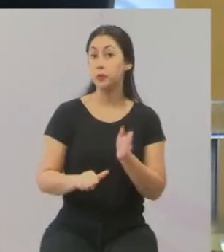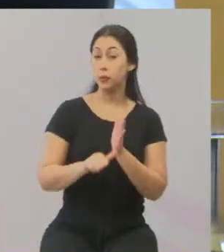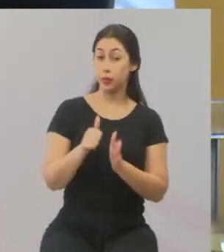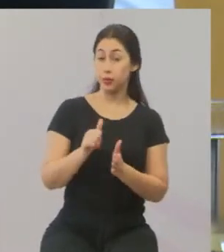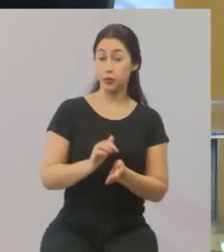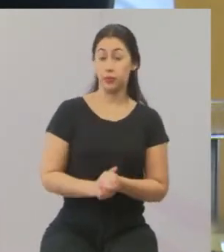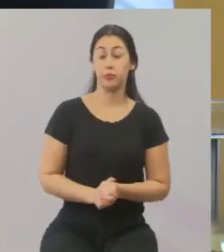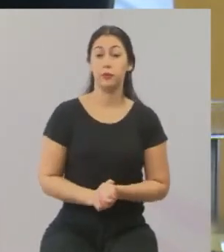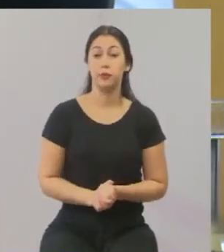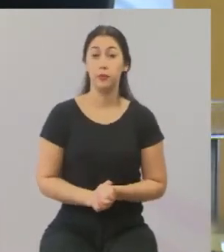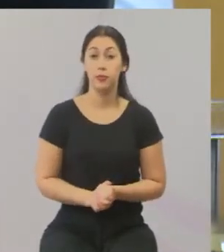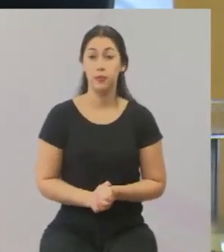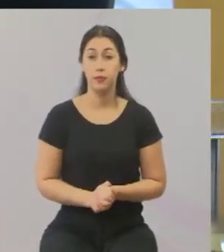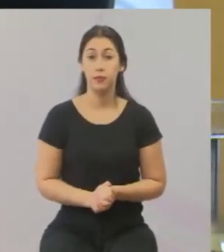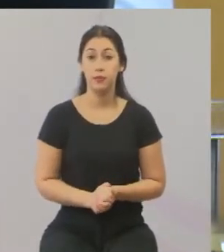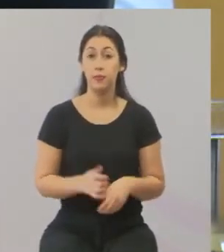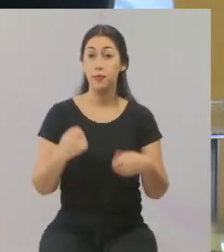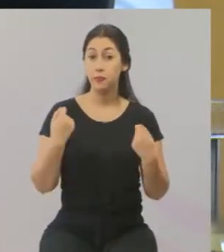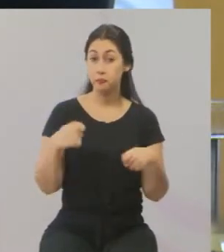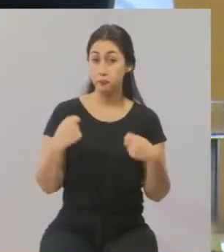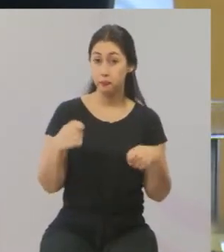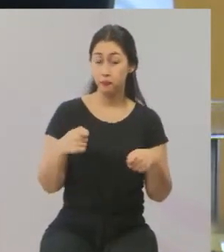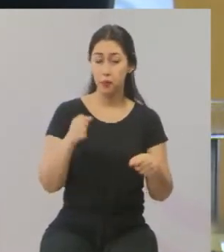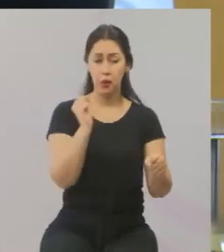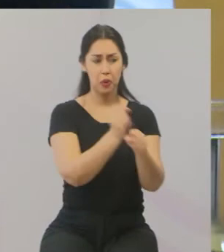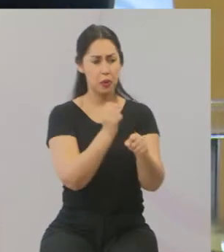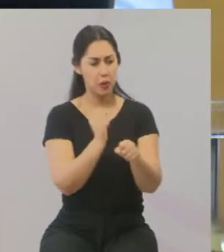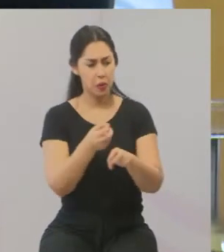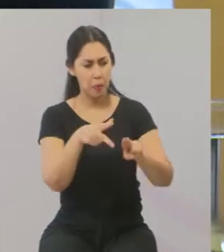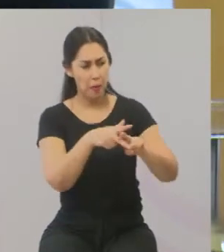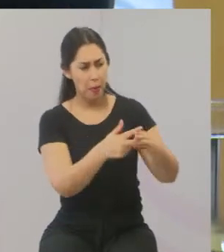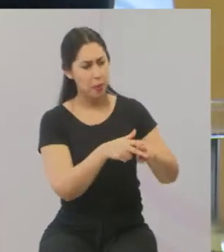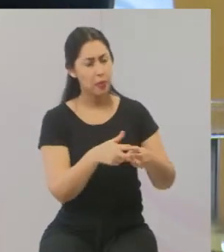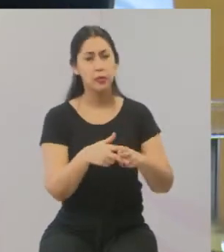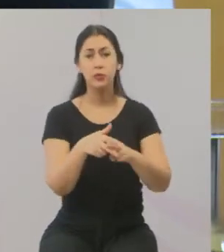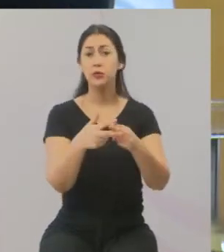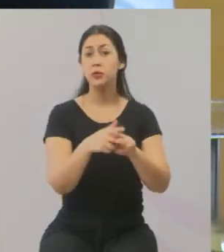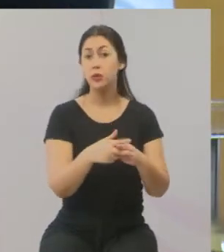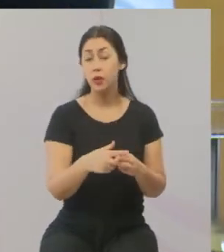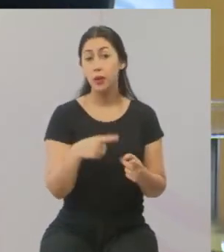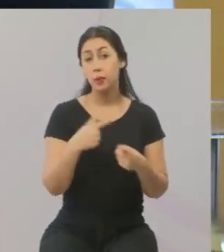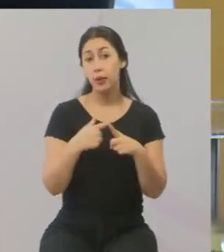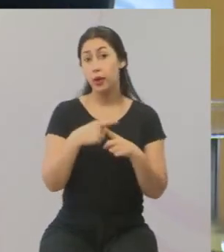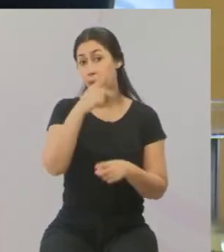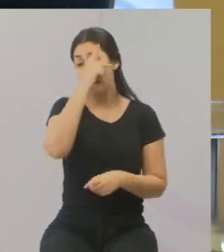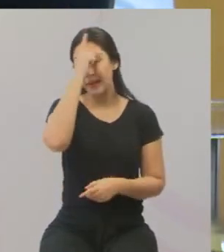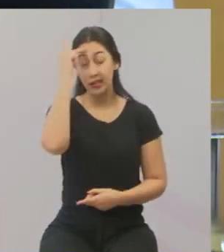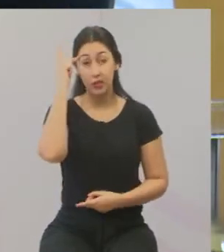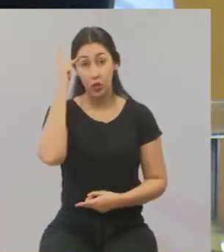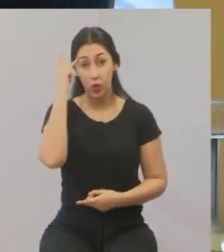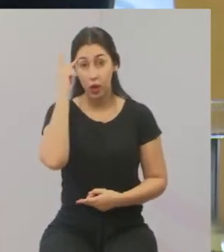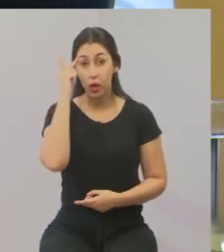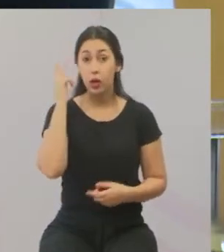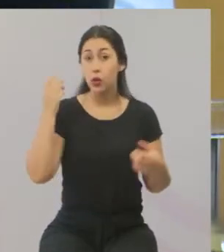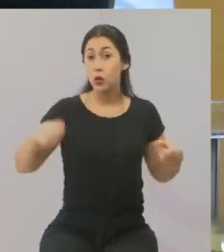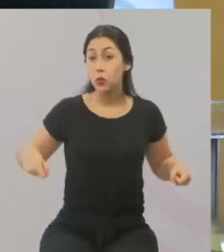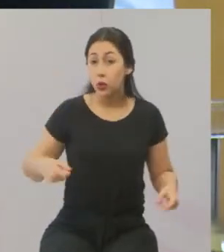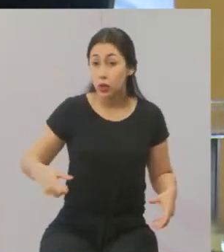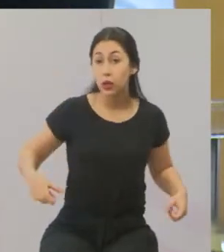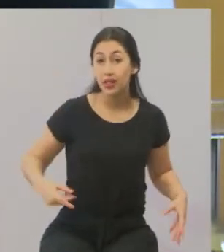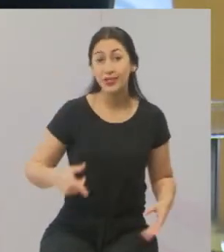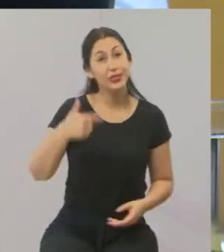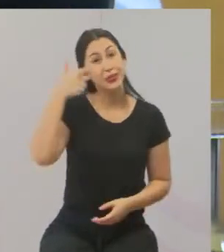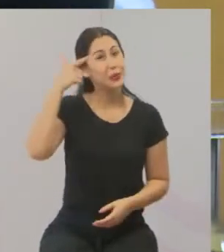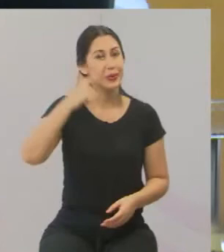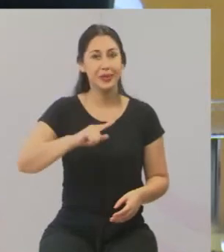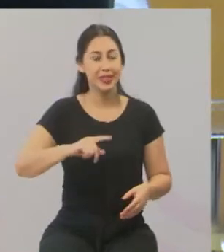da acessibilidade, é necessário conserto no acesso ao cadeirante, pois existe uma diferença entre a